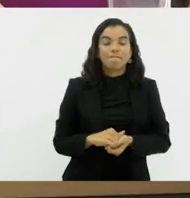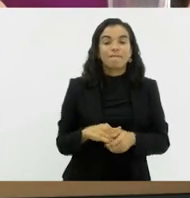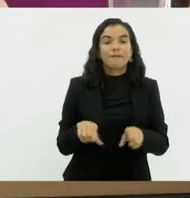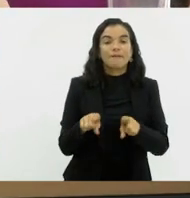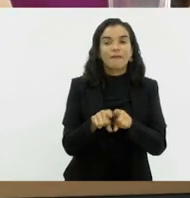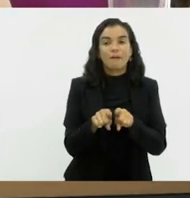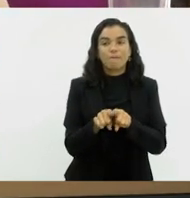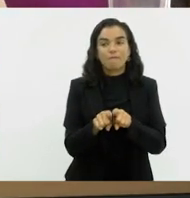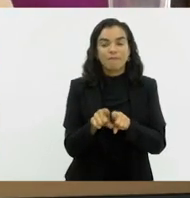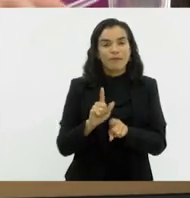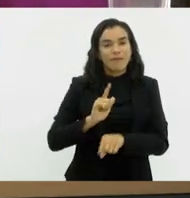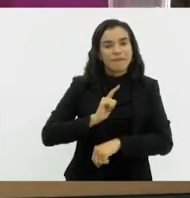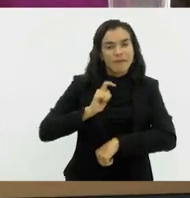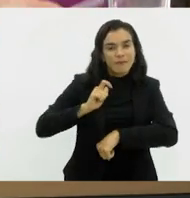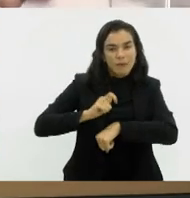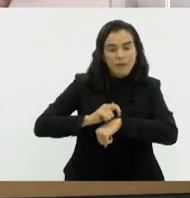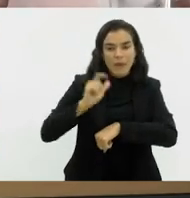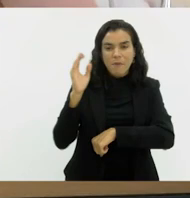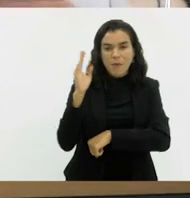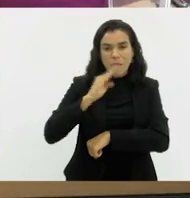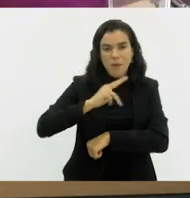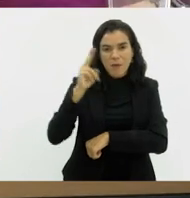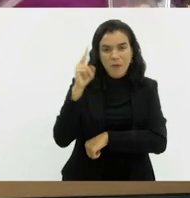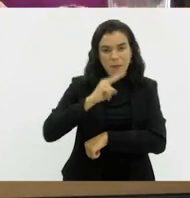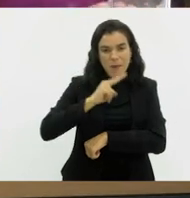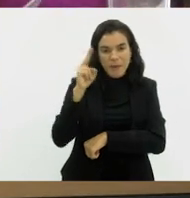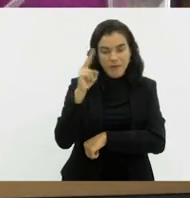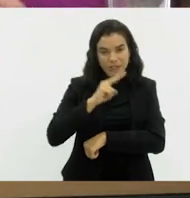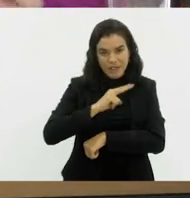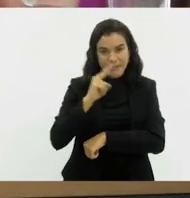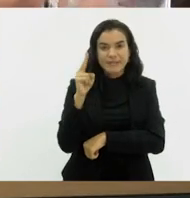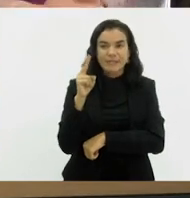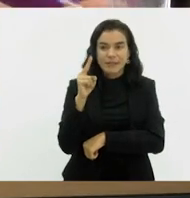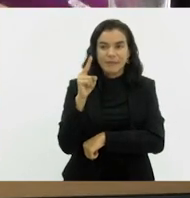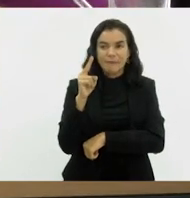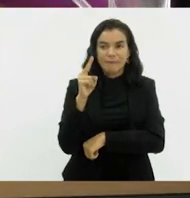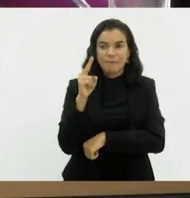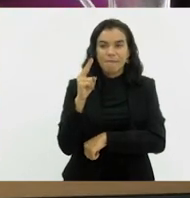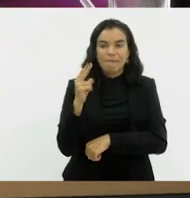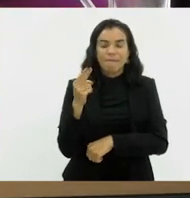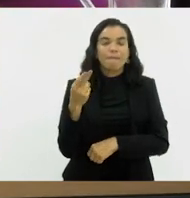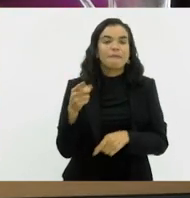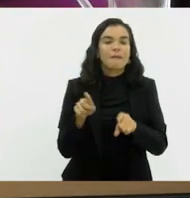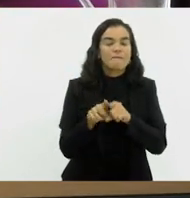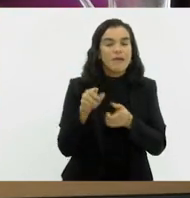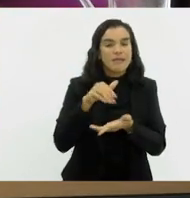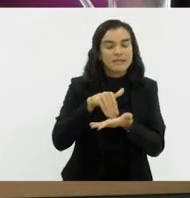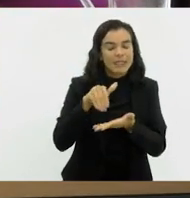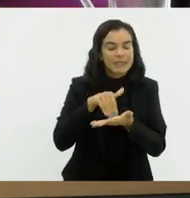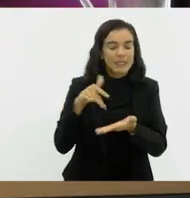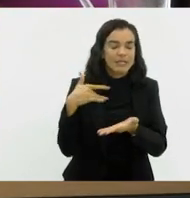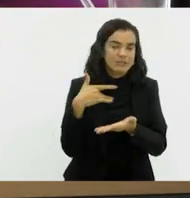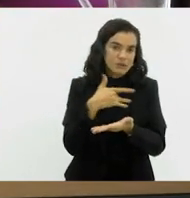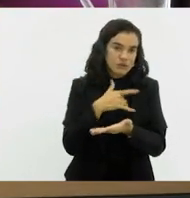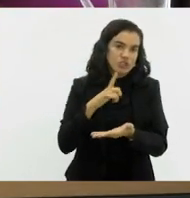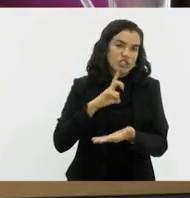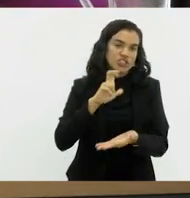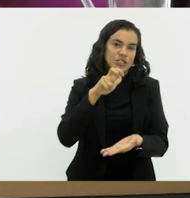viesse no tempo com a urgência que requeria, uma vez que a Secretaria de Saúde já tinha uma condenação,